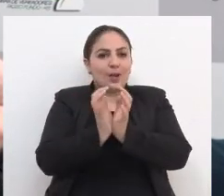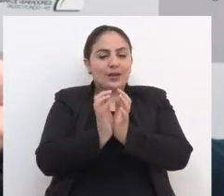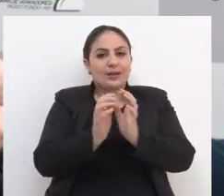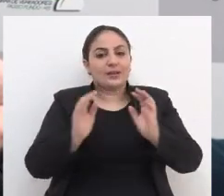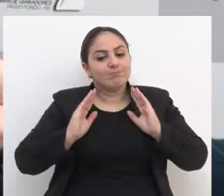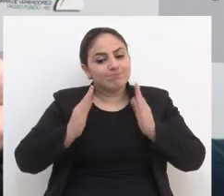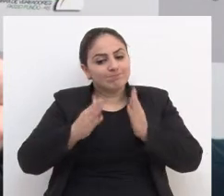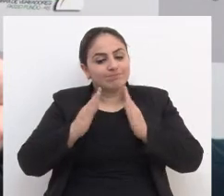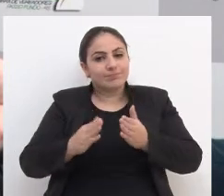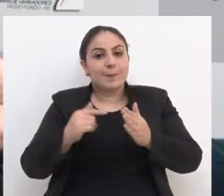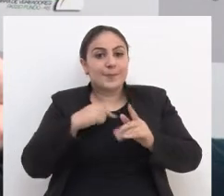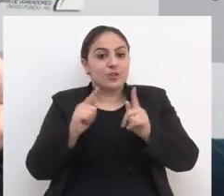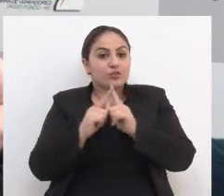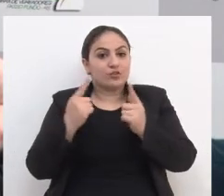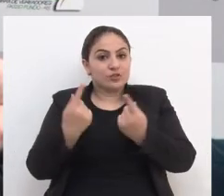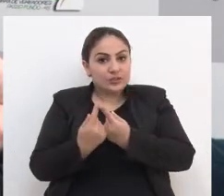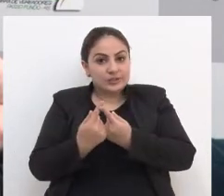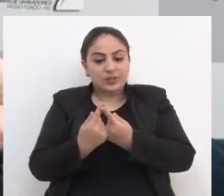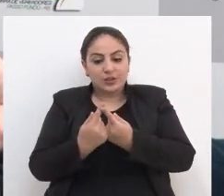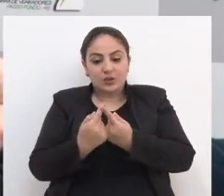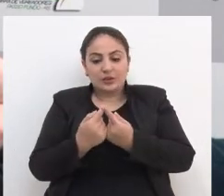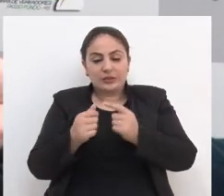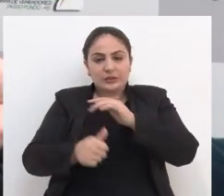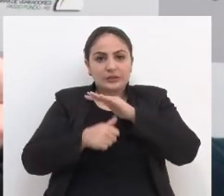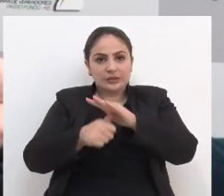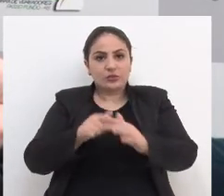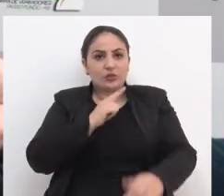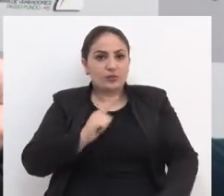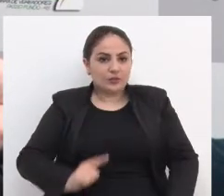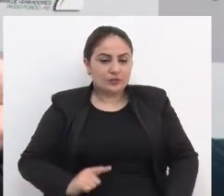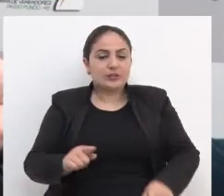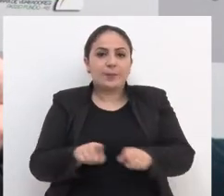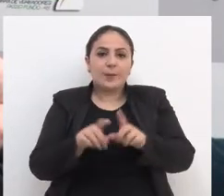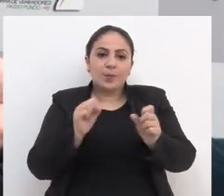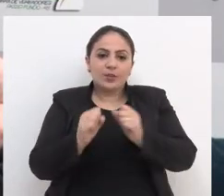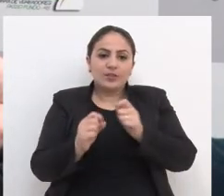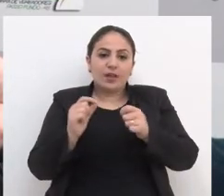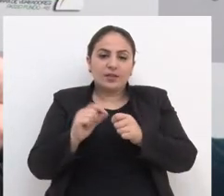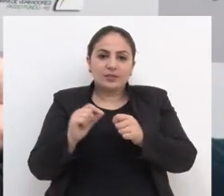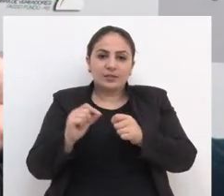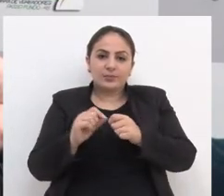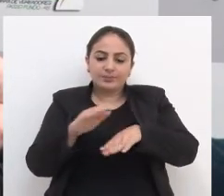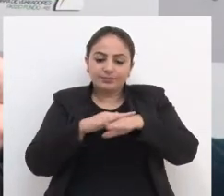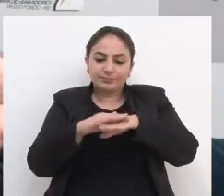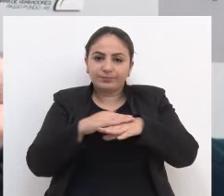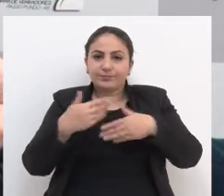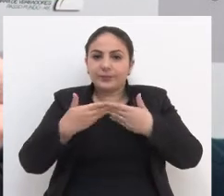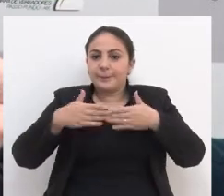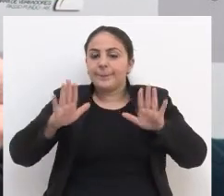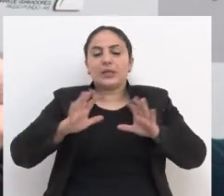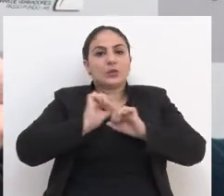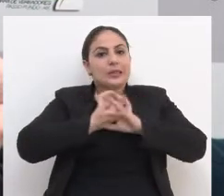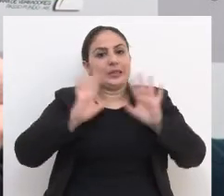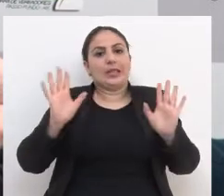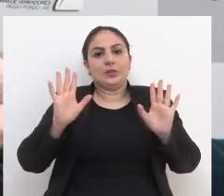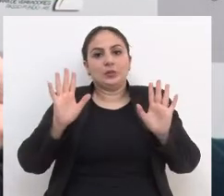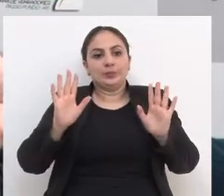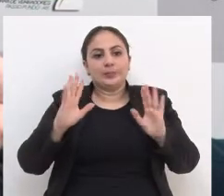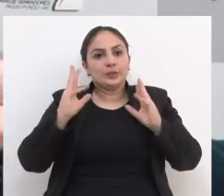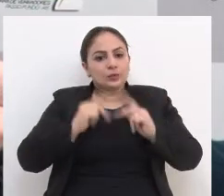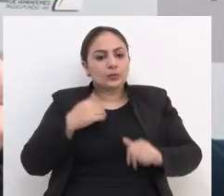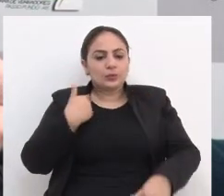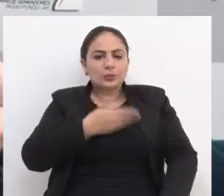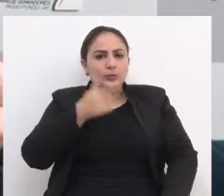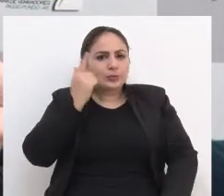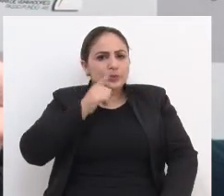me dedicando ao meu mandato, me dedicando à liderança do governo e poder fazer um diálogo franco, aberto, transparente, para que a gente possa,